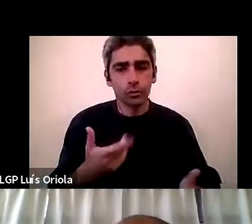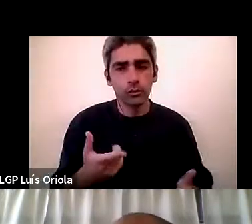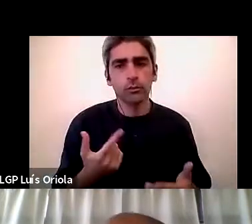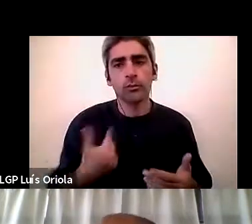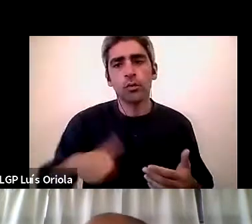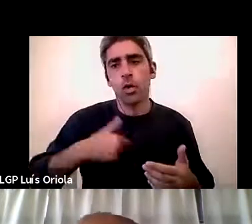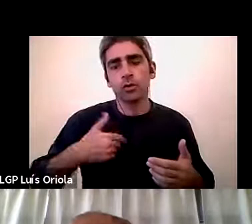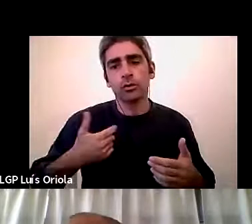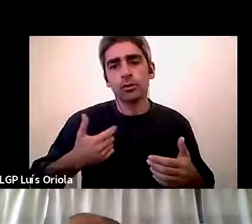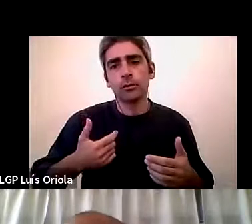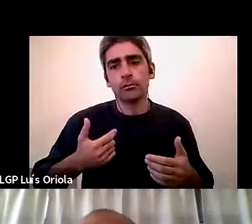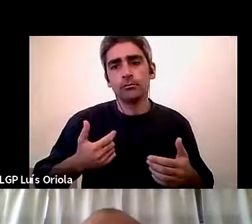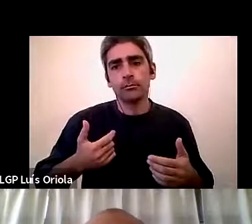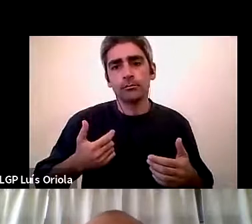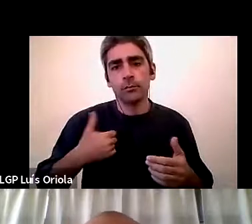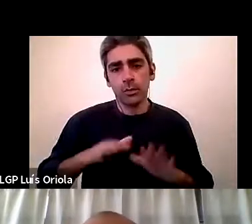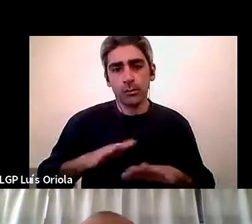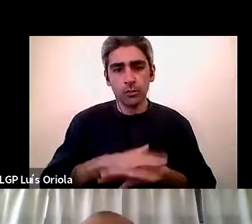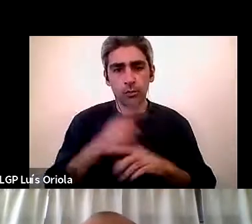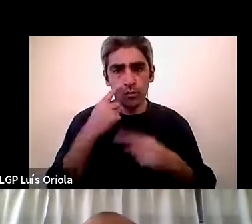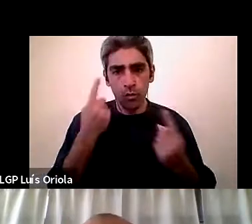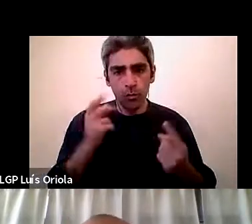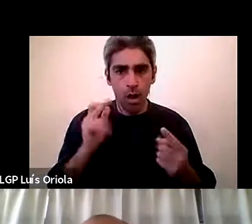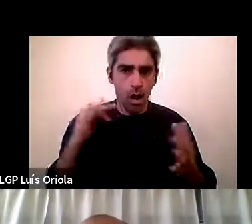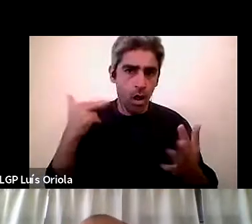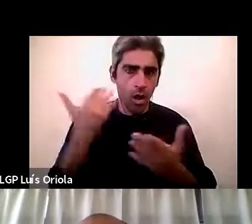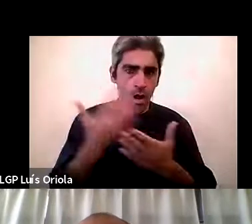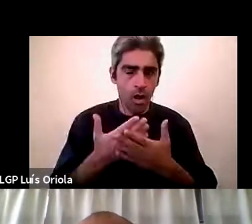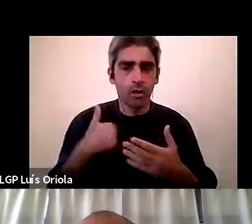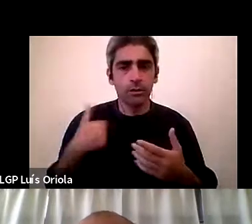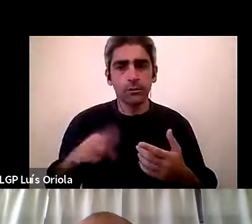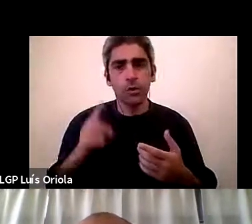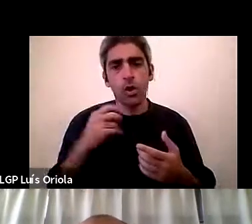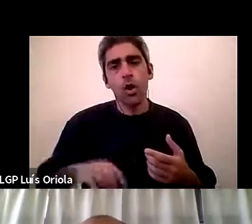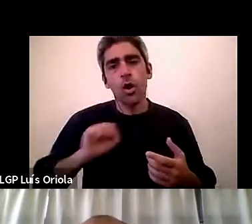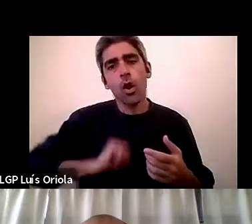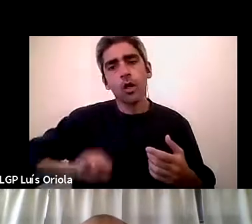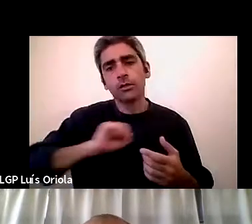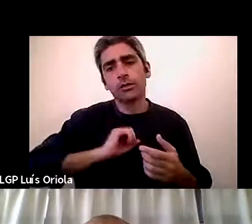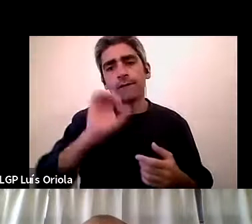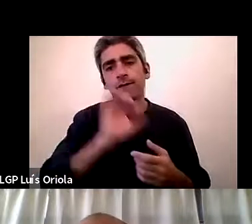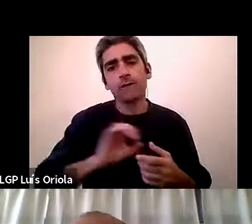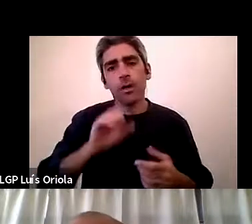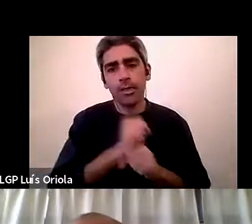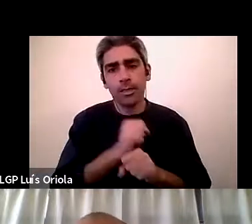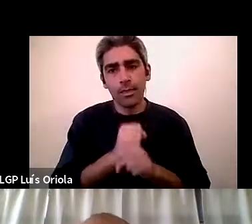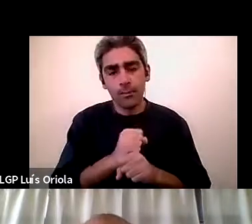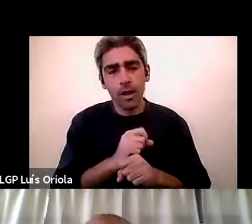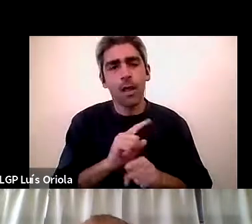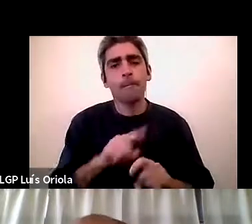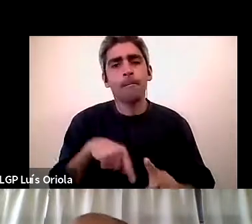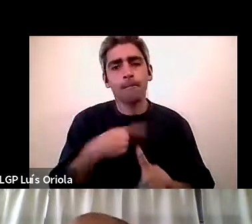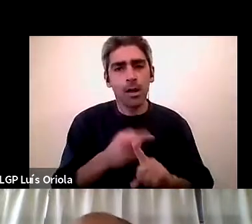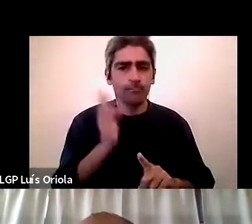nós que estamos na administração pública há tantos anos, temos a nossa forma de trabalhar, esta história de ainda ir para o terreno